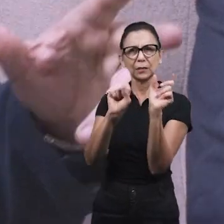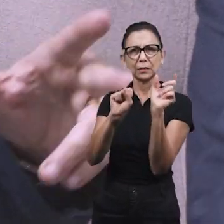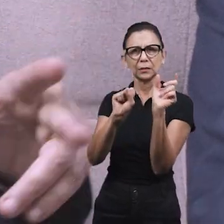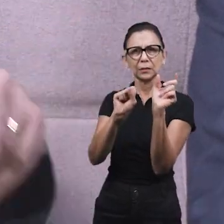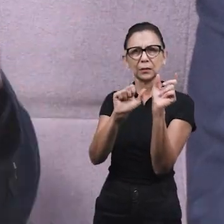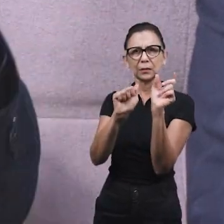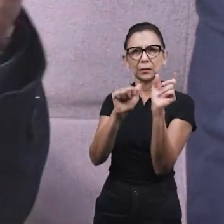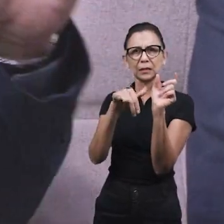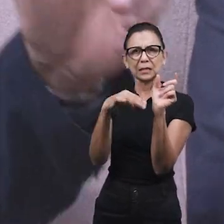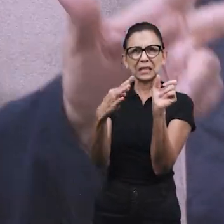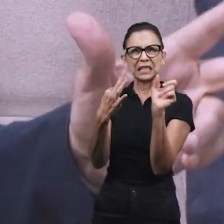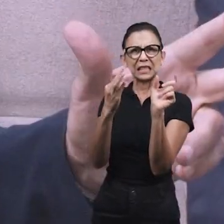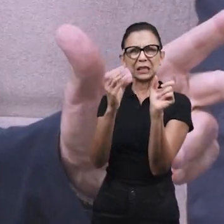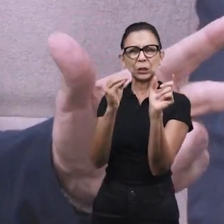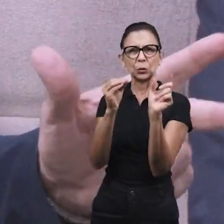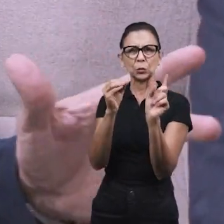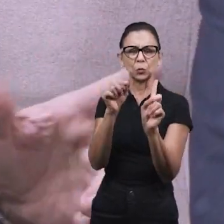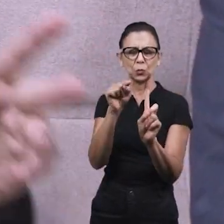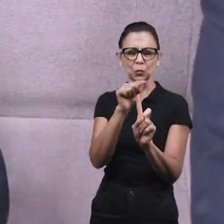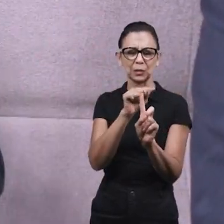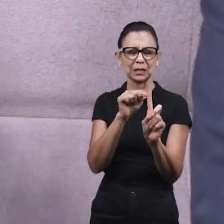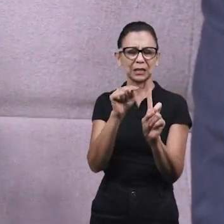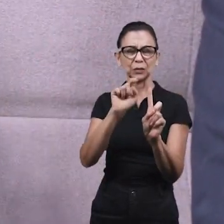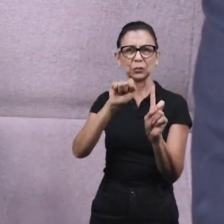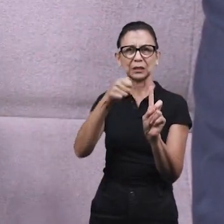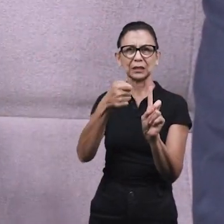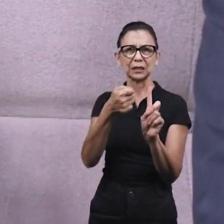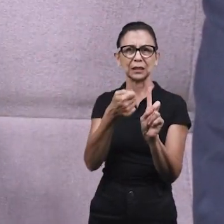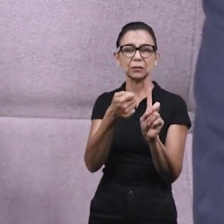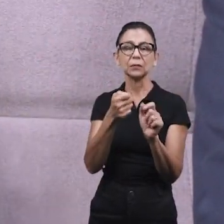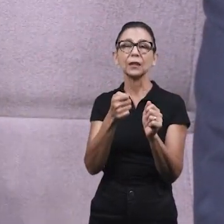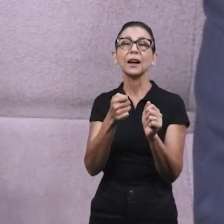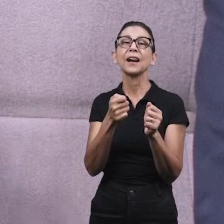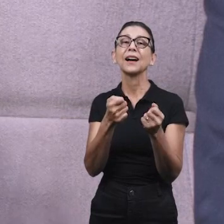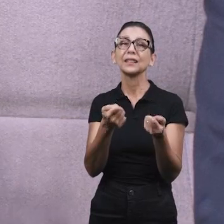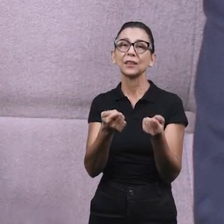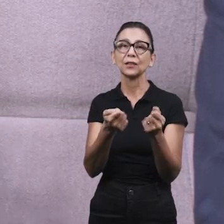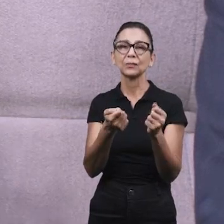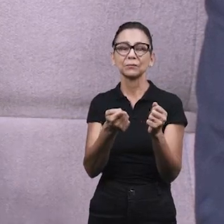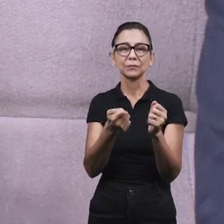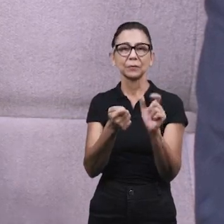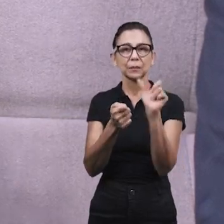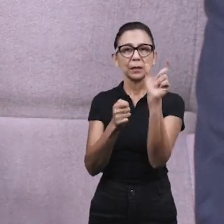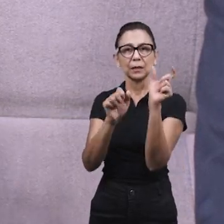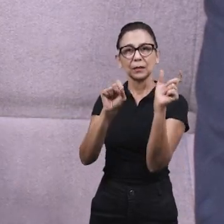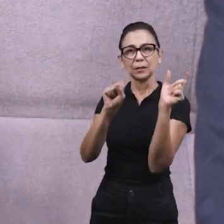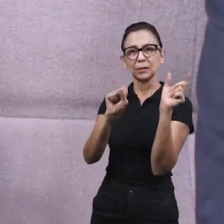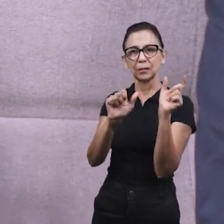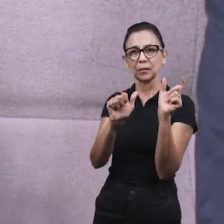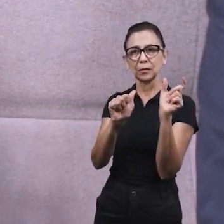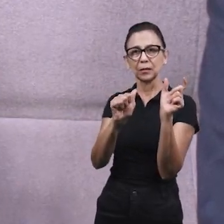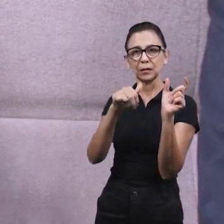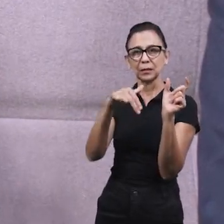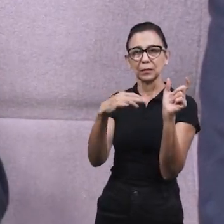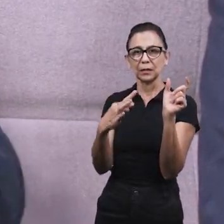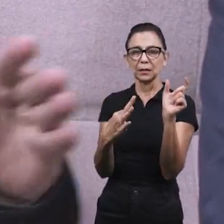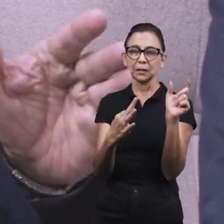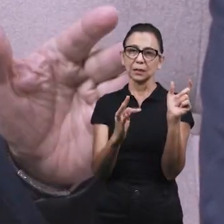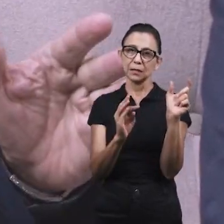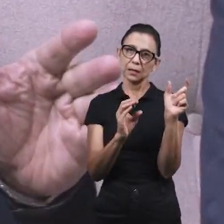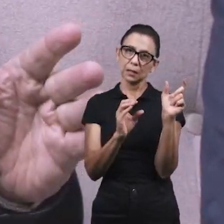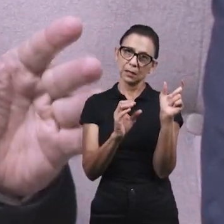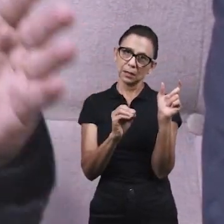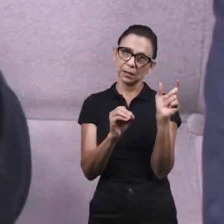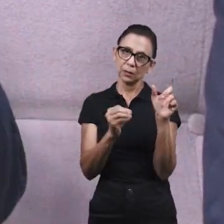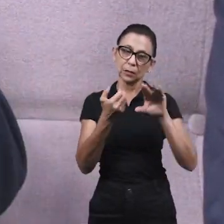santo diferente daquilo que é bíblico. Porque a palavra santo significa separado. Então é separado do